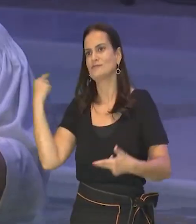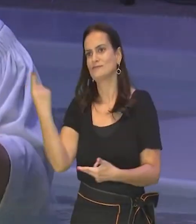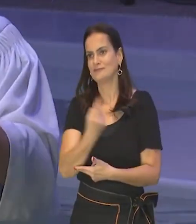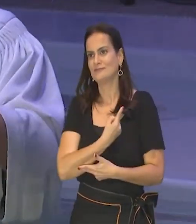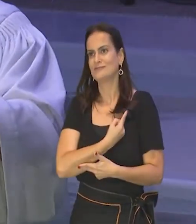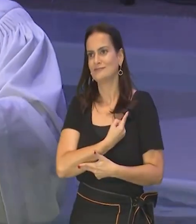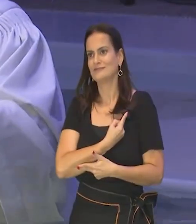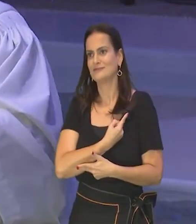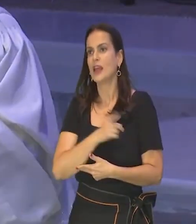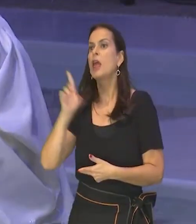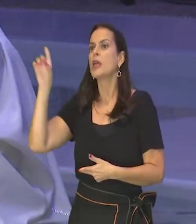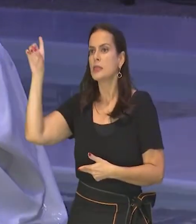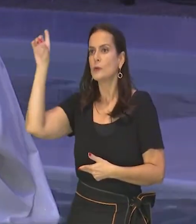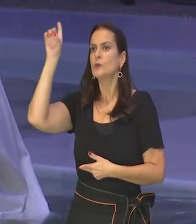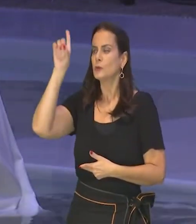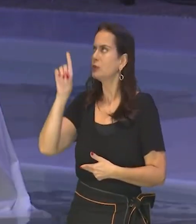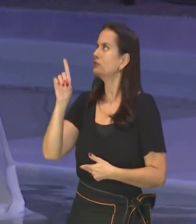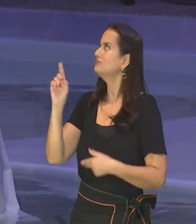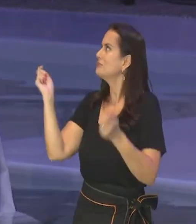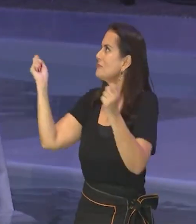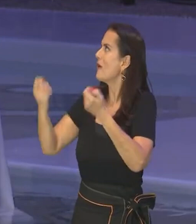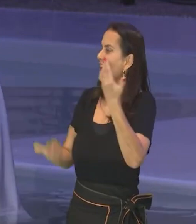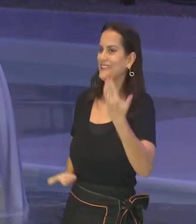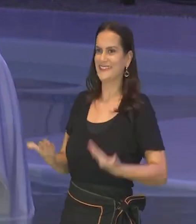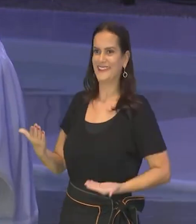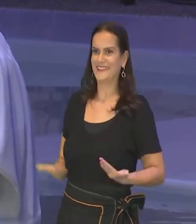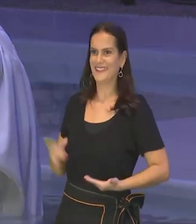se coloca à disposição do Senhor para servir.